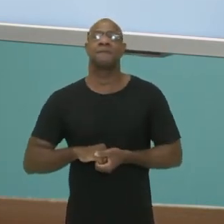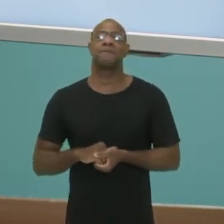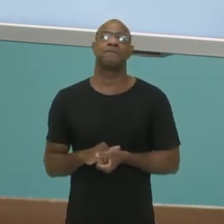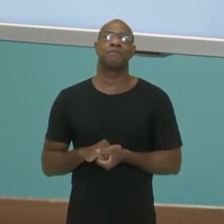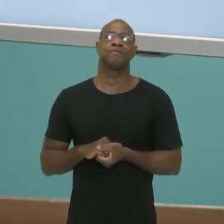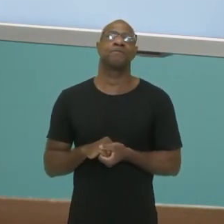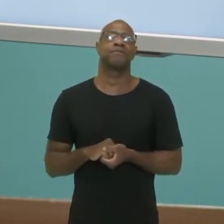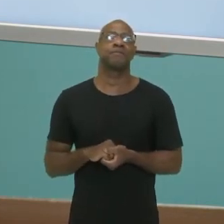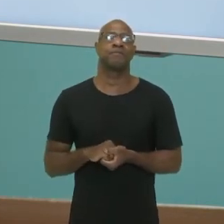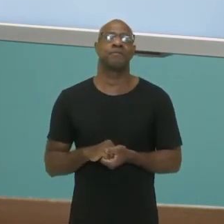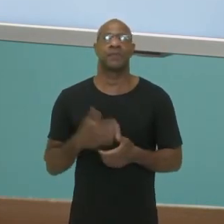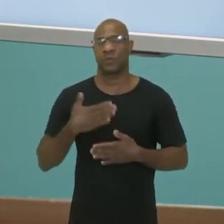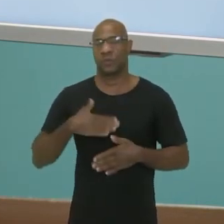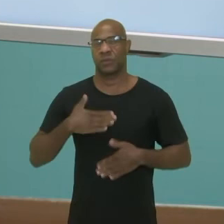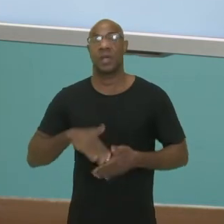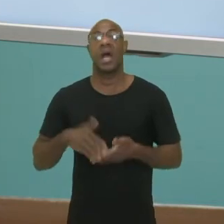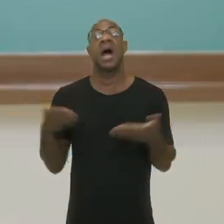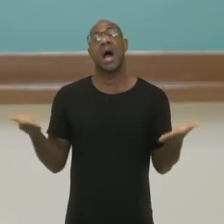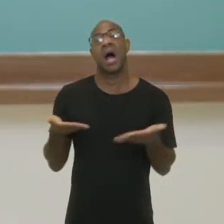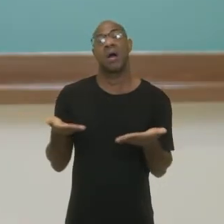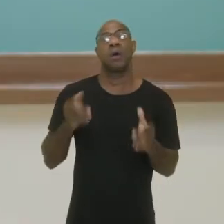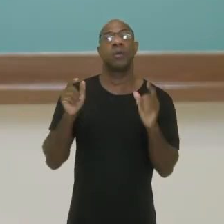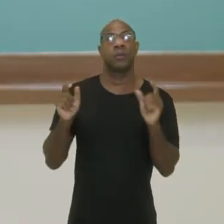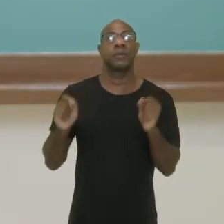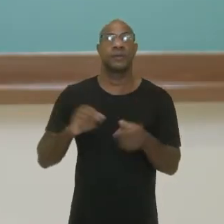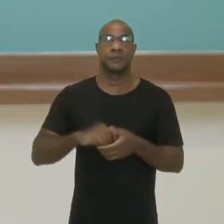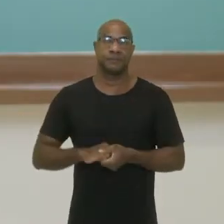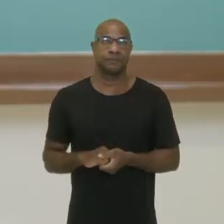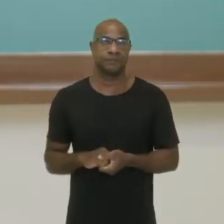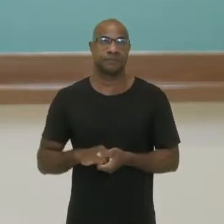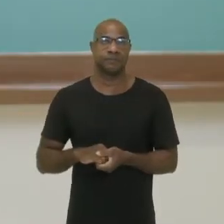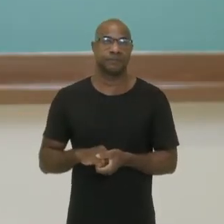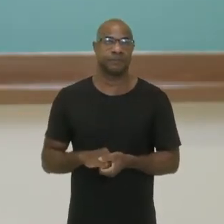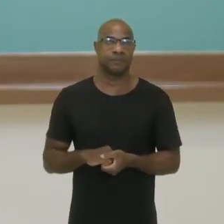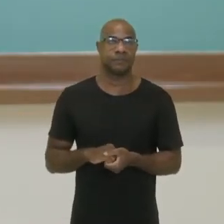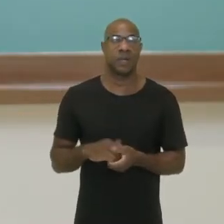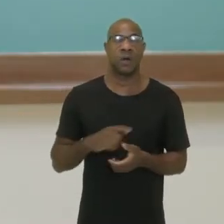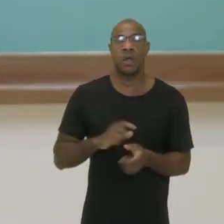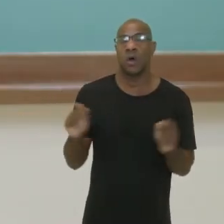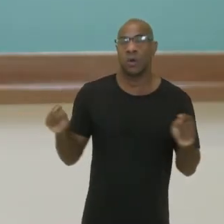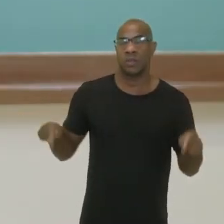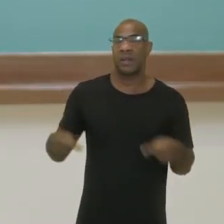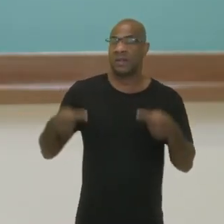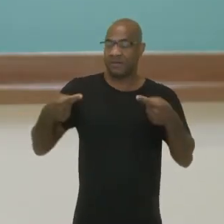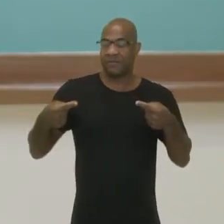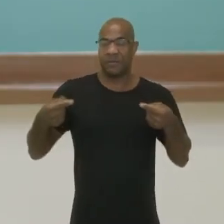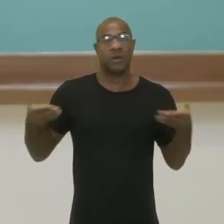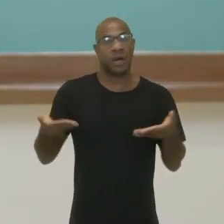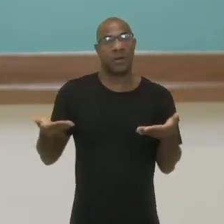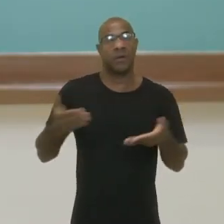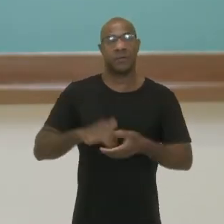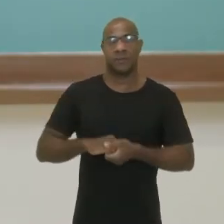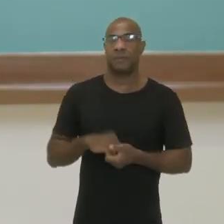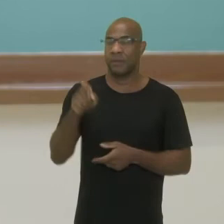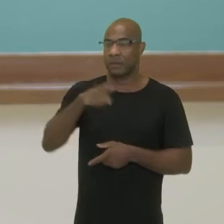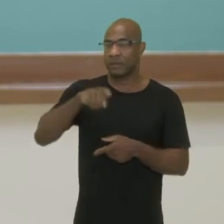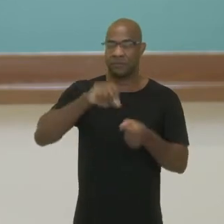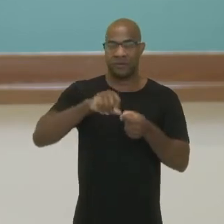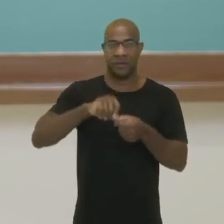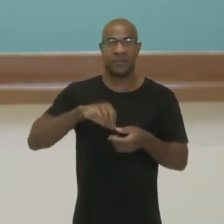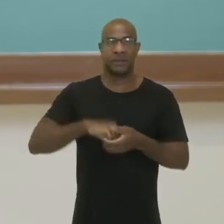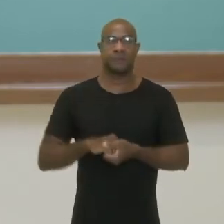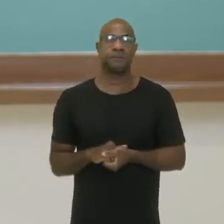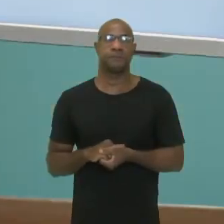ONU. Tranquilo? A hora de toca a ti. A gente tem aqui como se fosse um desafio, uma mão na massa aí para vocês produzirem. Vamos